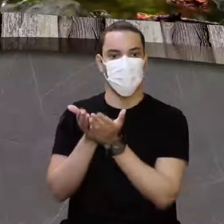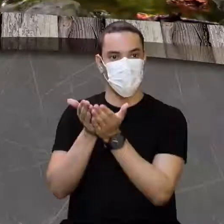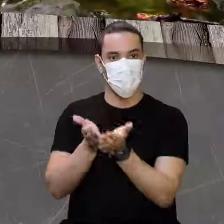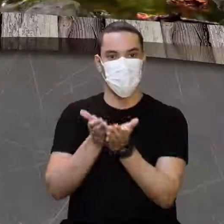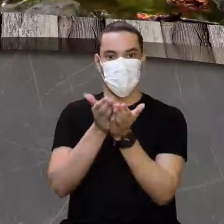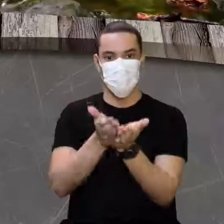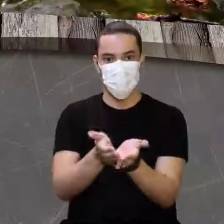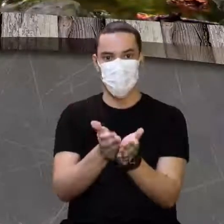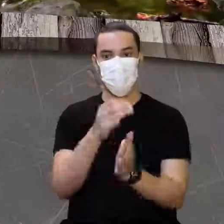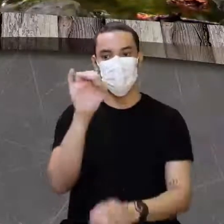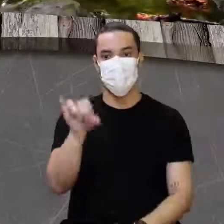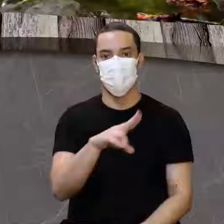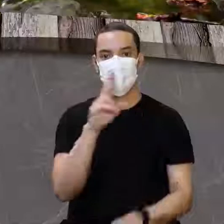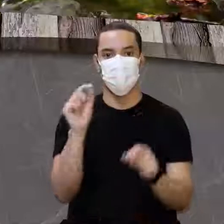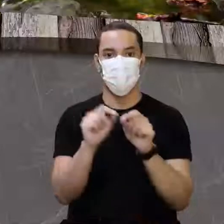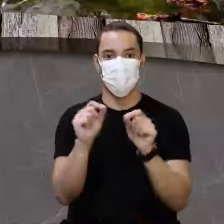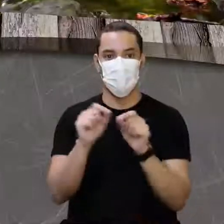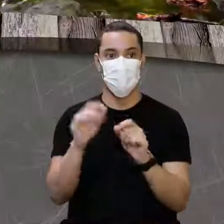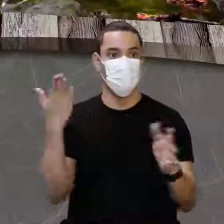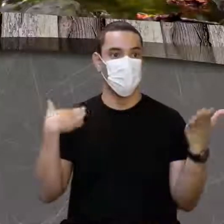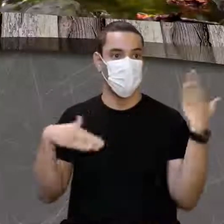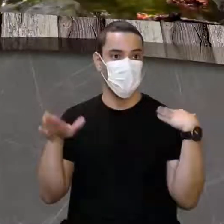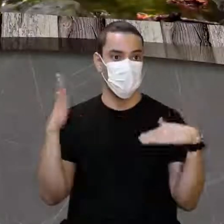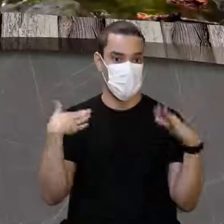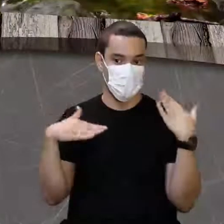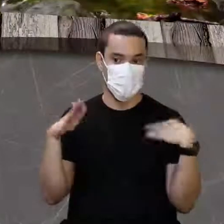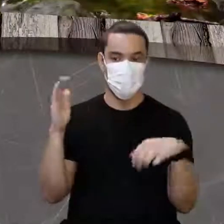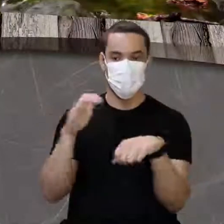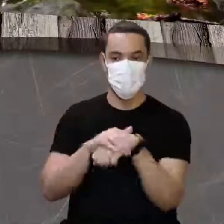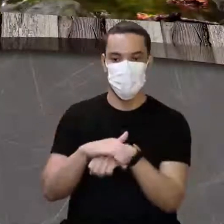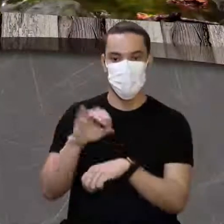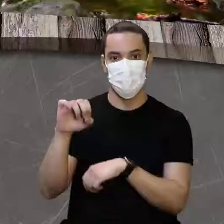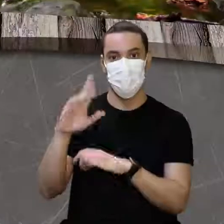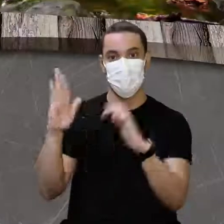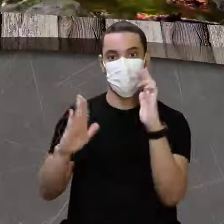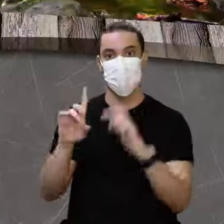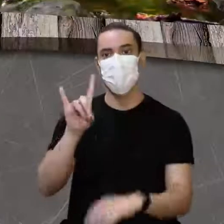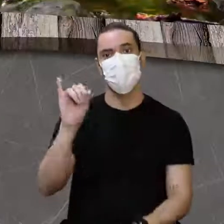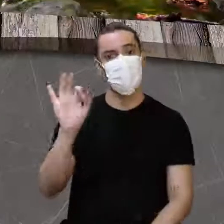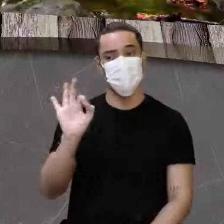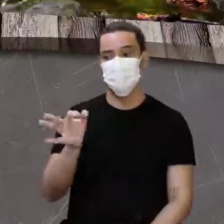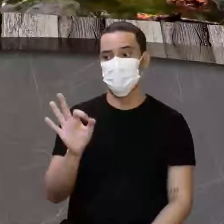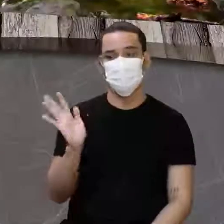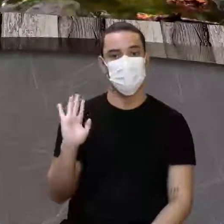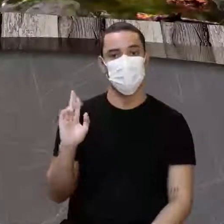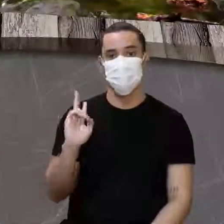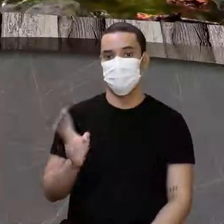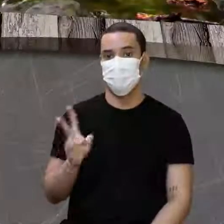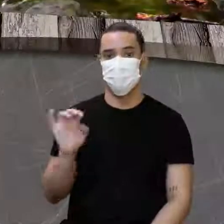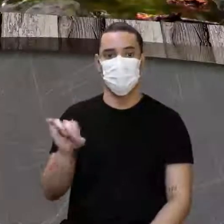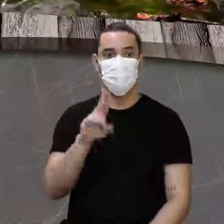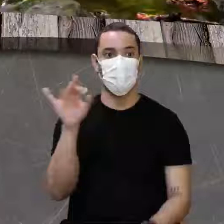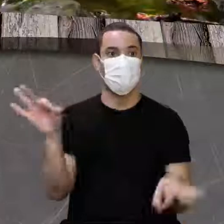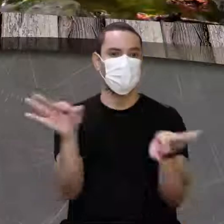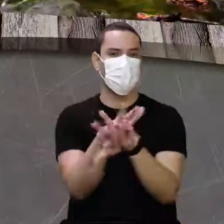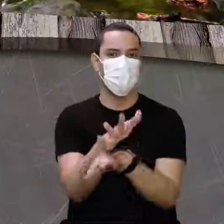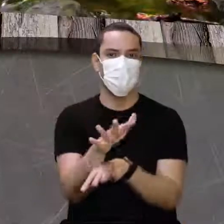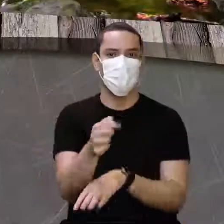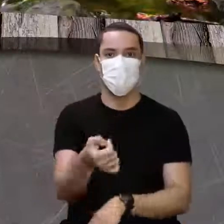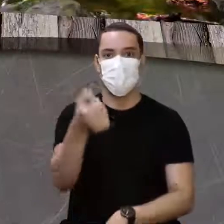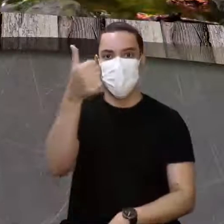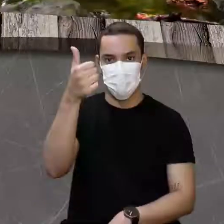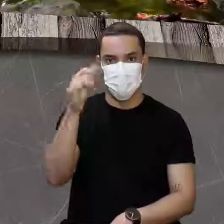e aí ou fazer aquele passeio noturno, ou durante o dia mesmo, né, ou terminando assim o